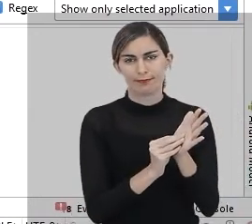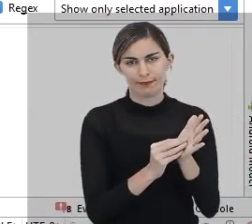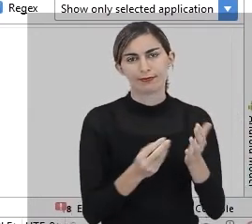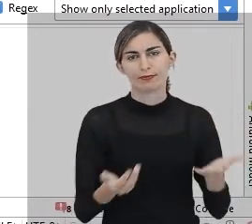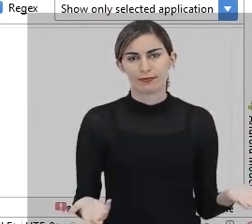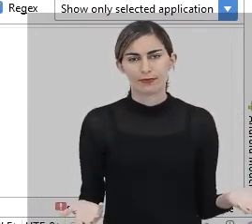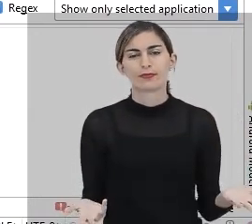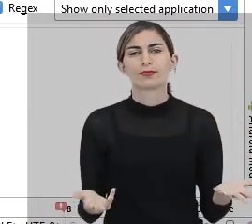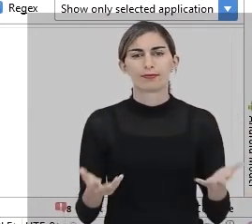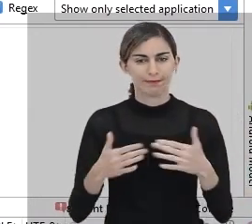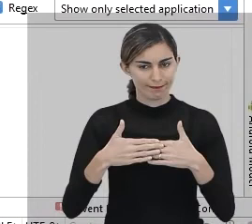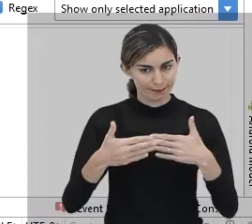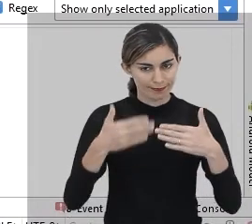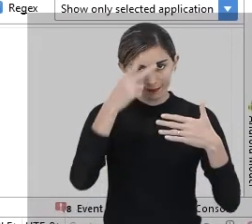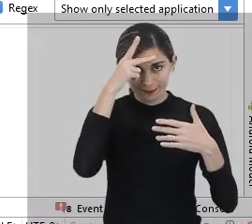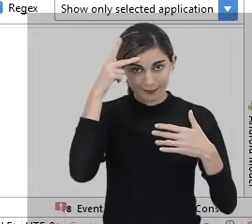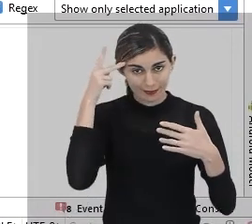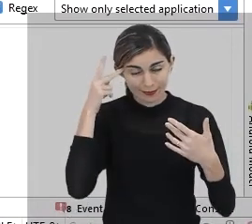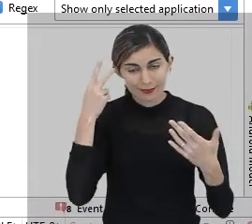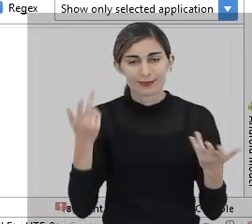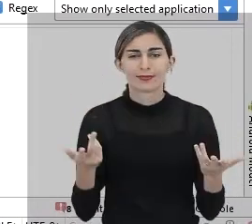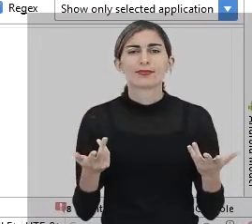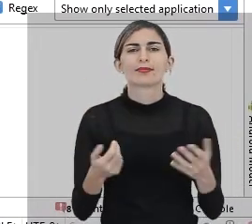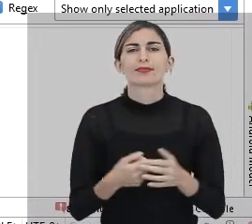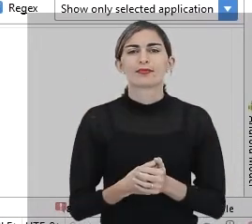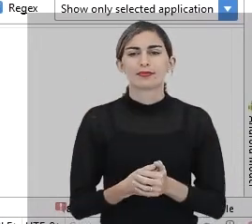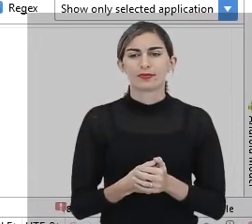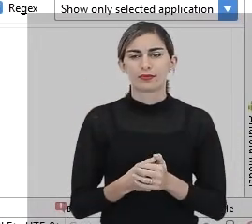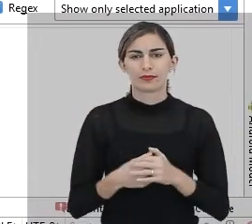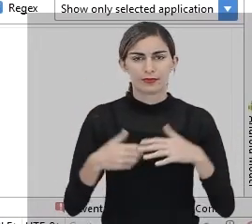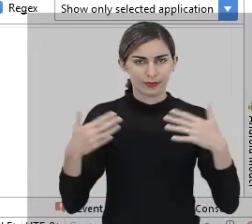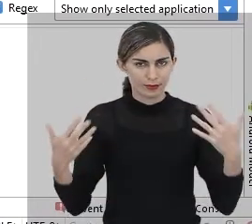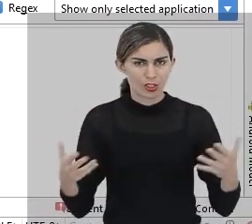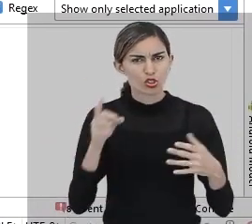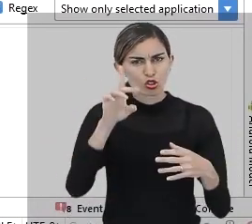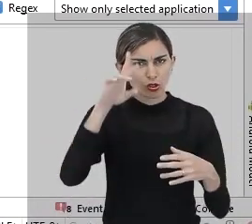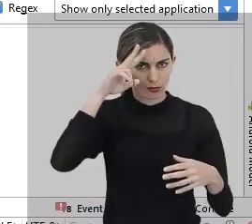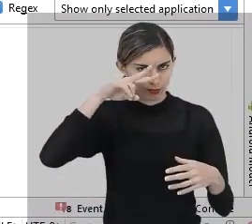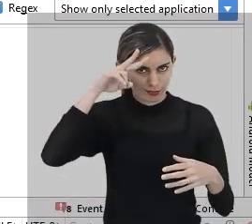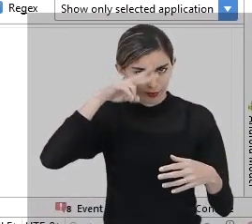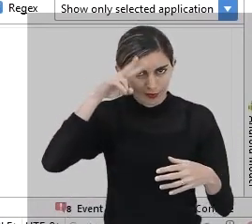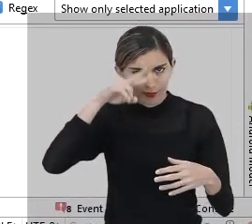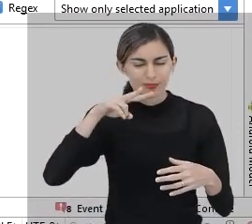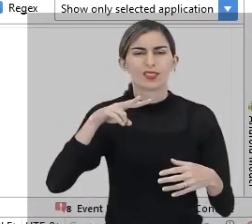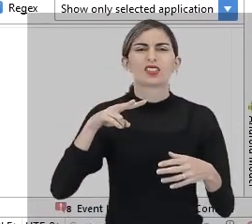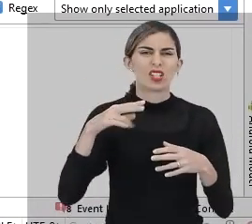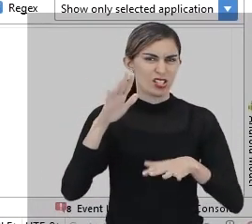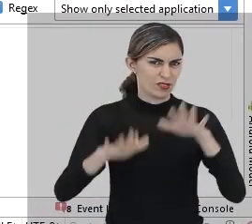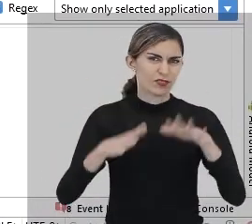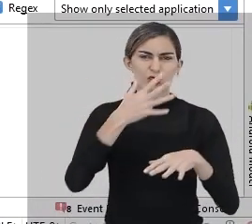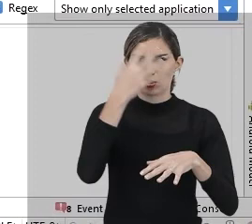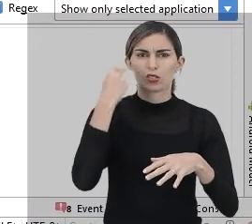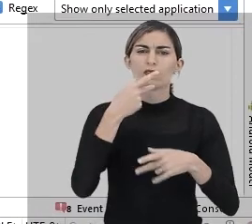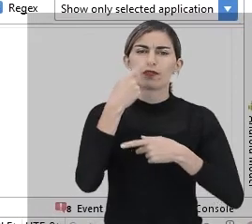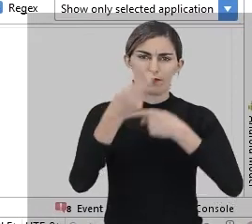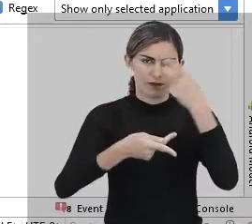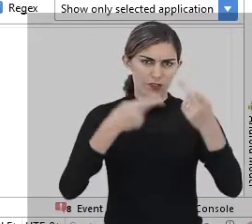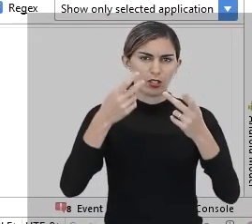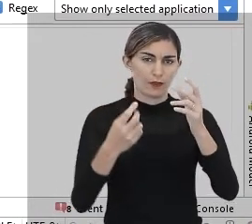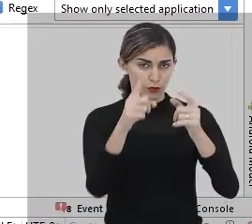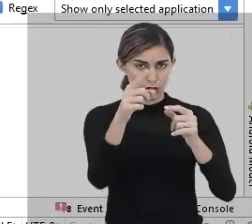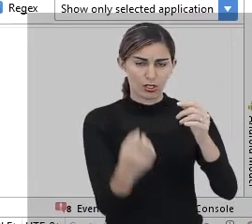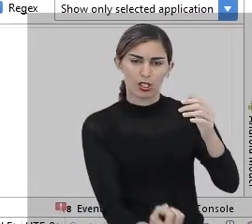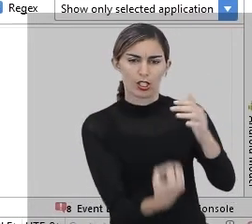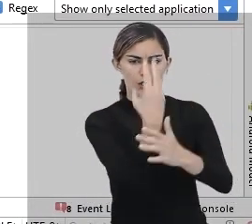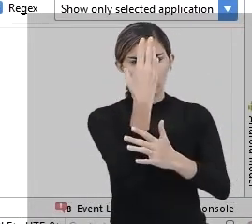Então, é isso, pessoal. E só lembrando aqui que talvez eu tenha esquecido de falar, quando você cria